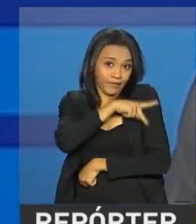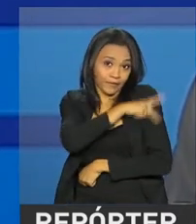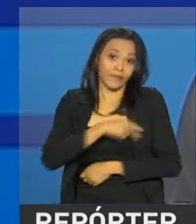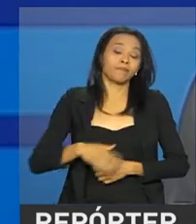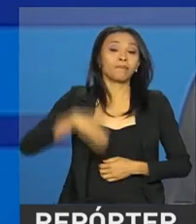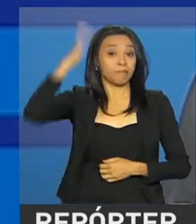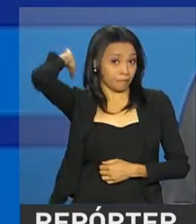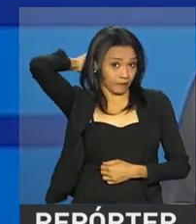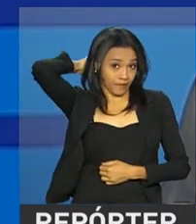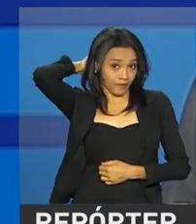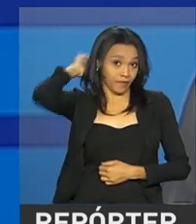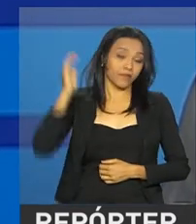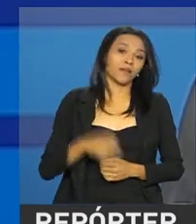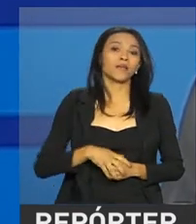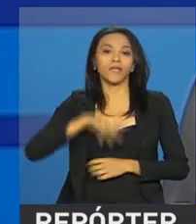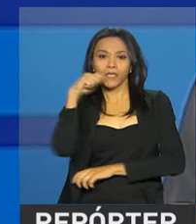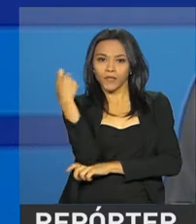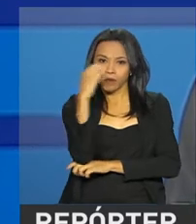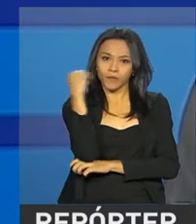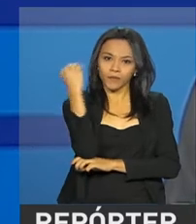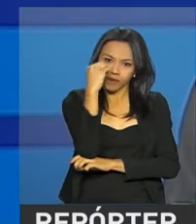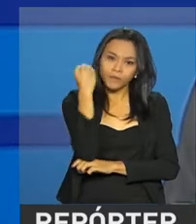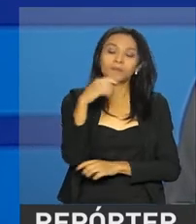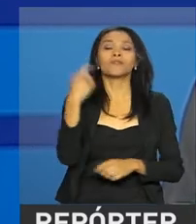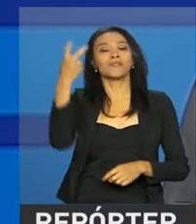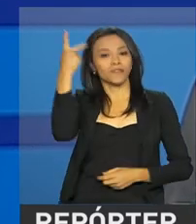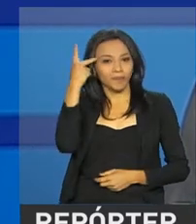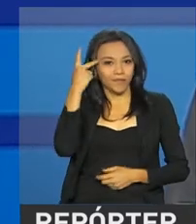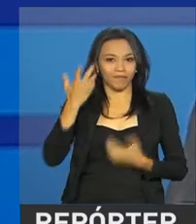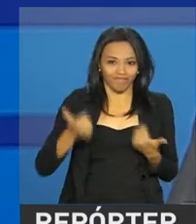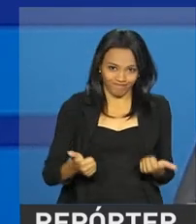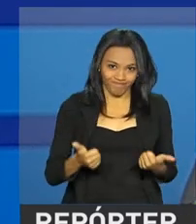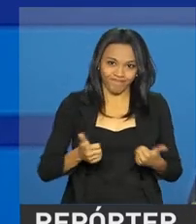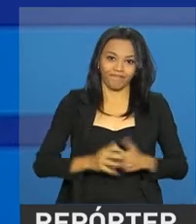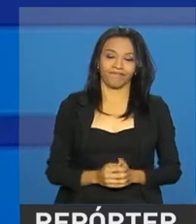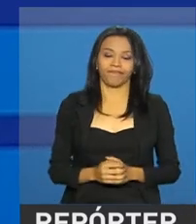Paraná, Rio Grande do Sul e São Paulo. Tá bom?